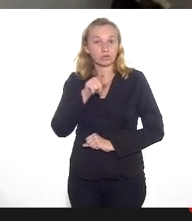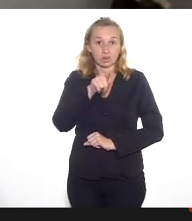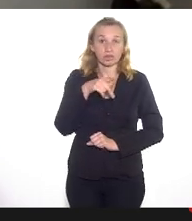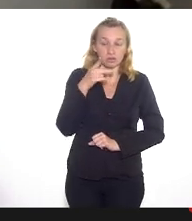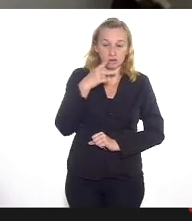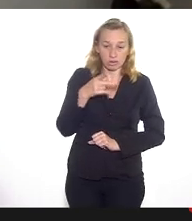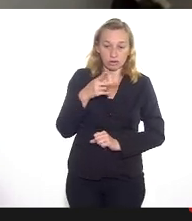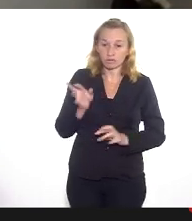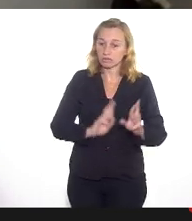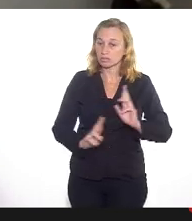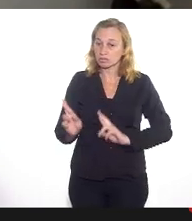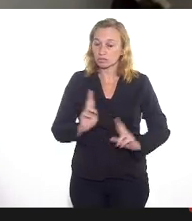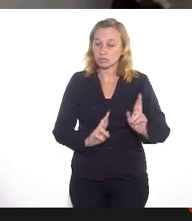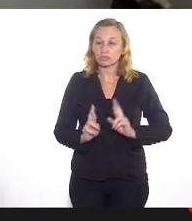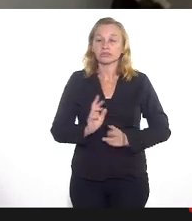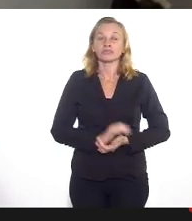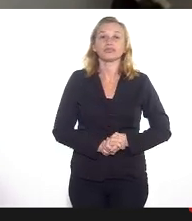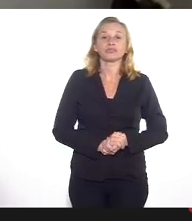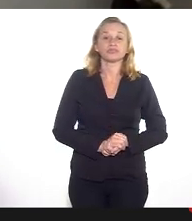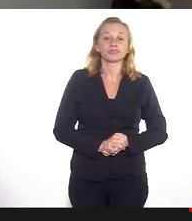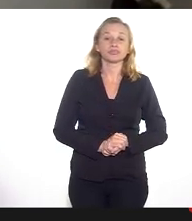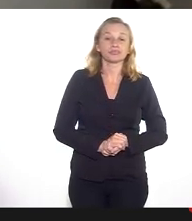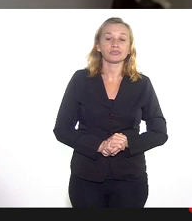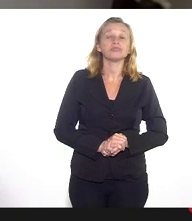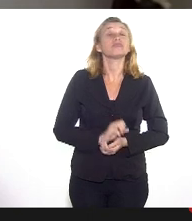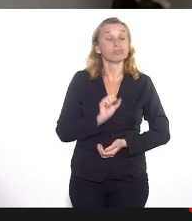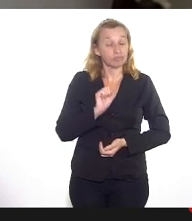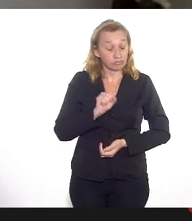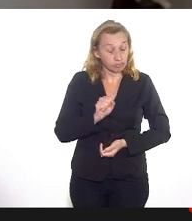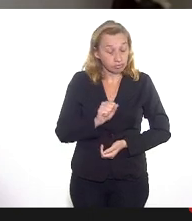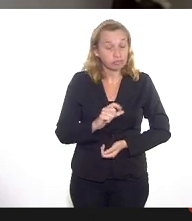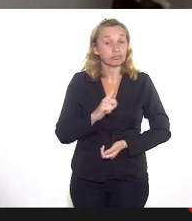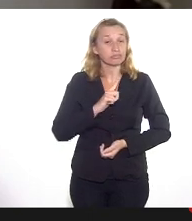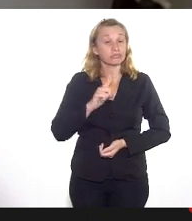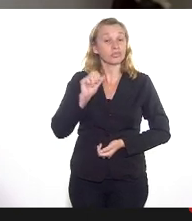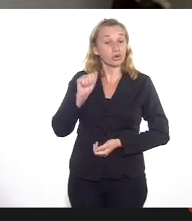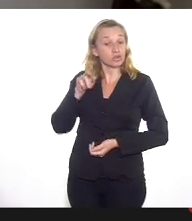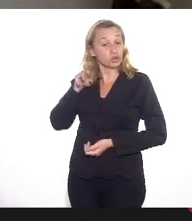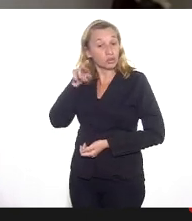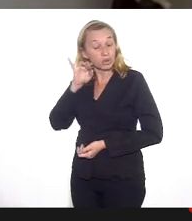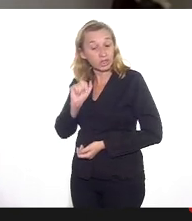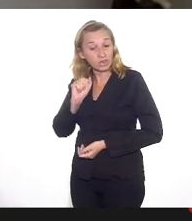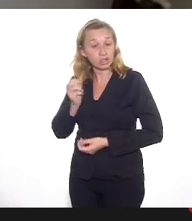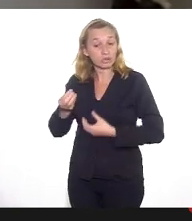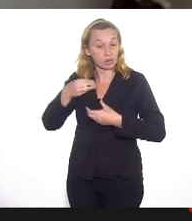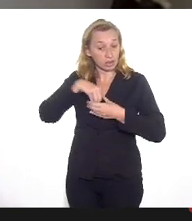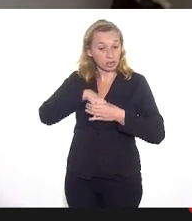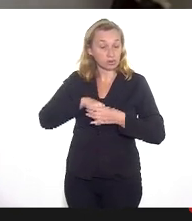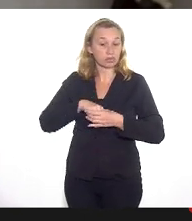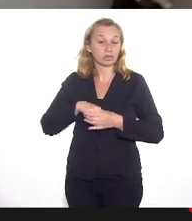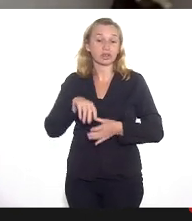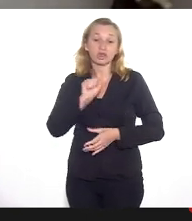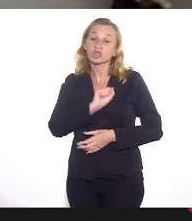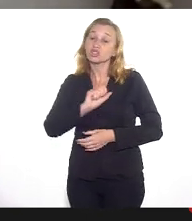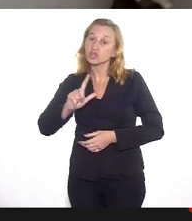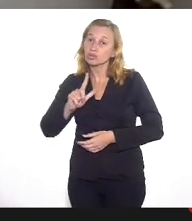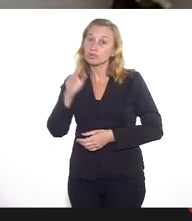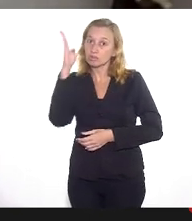trouxe, em relação à auditoria externa, né, nós temos auditoria externa, né, pelo porte da Shell no Brasil,